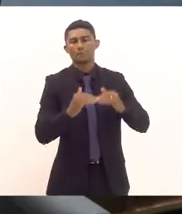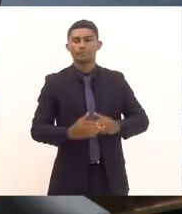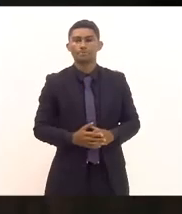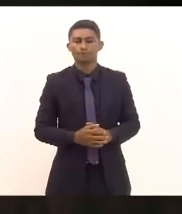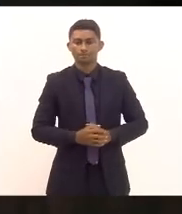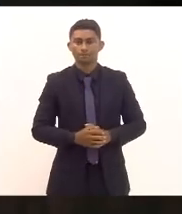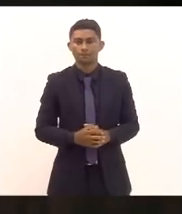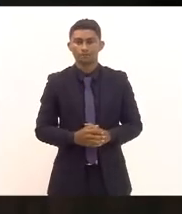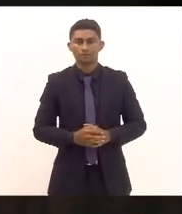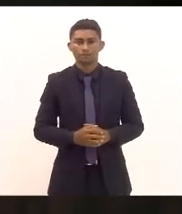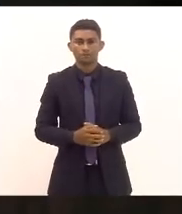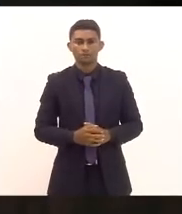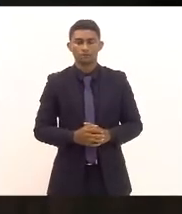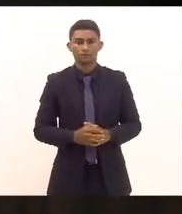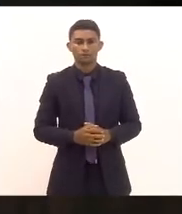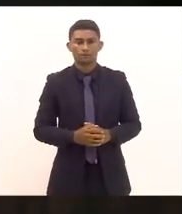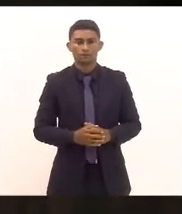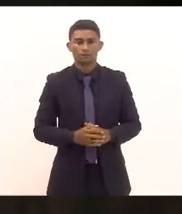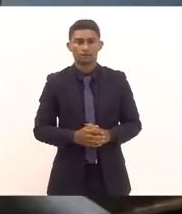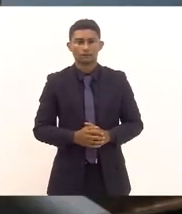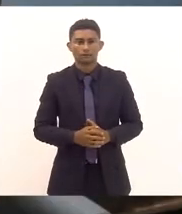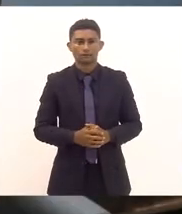e o